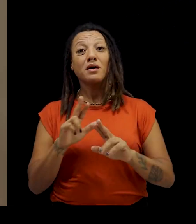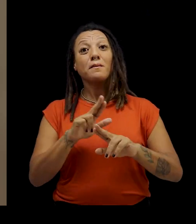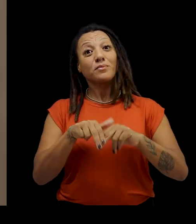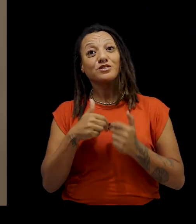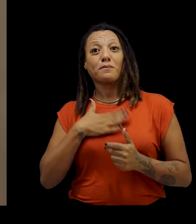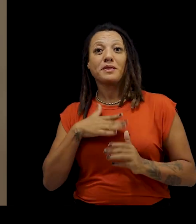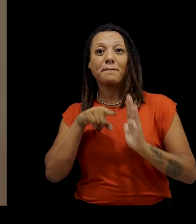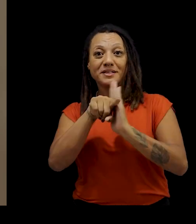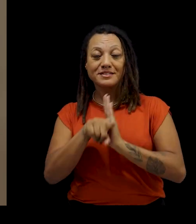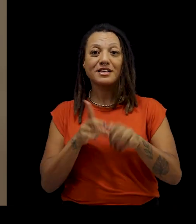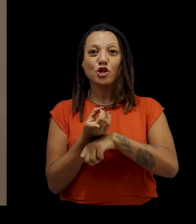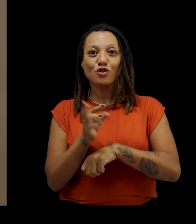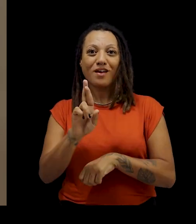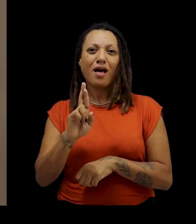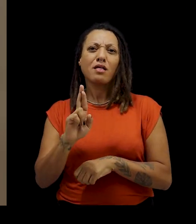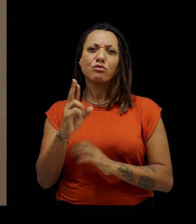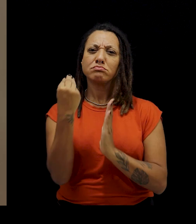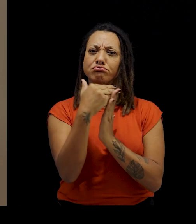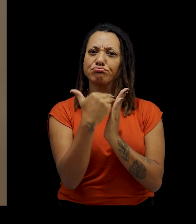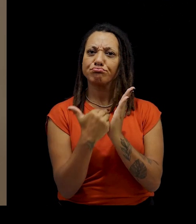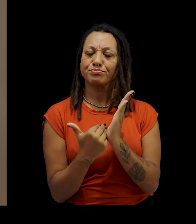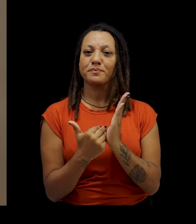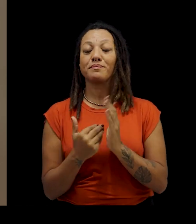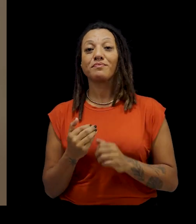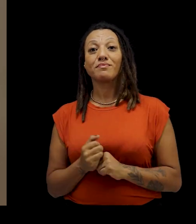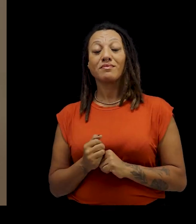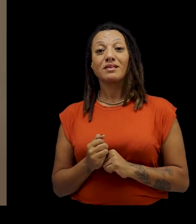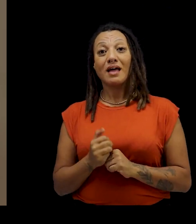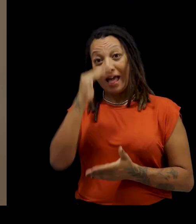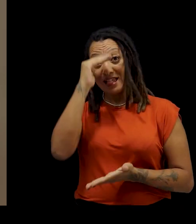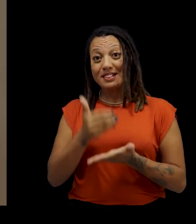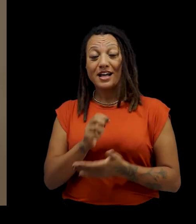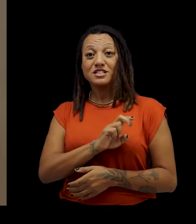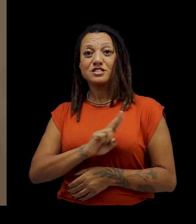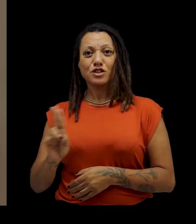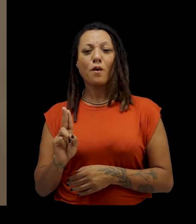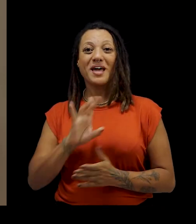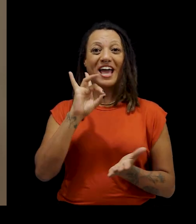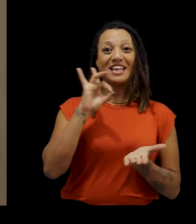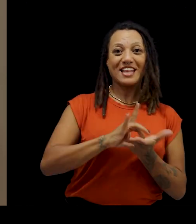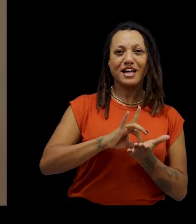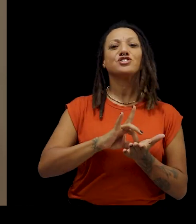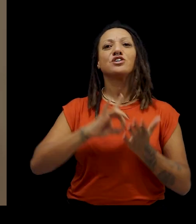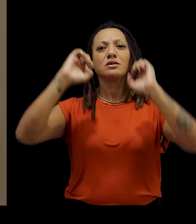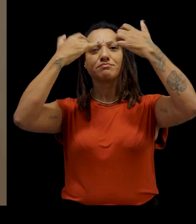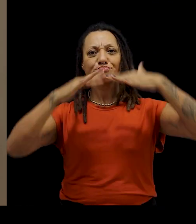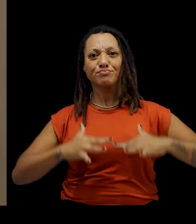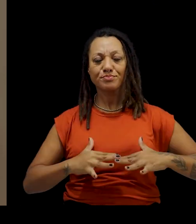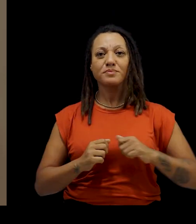E aí a pesquisa do doutorado está passando por tudo isso. A minha tese chama